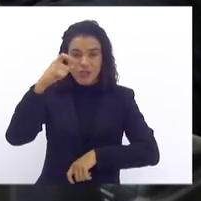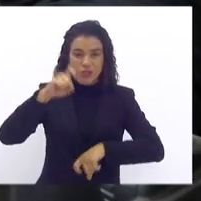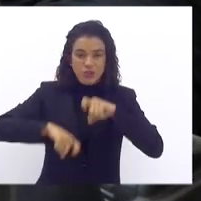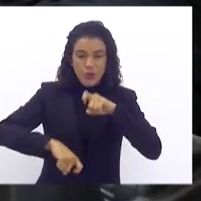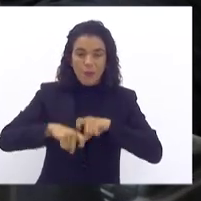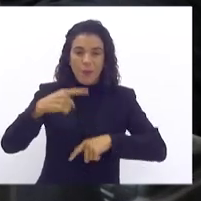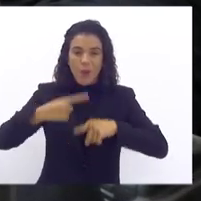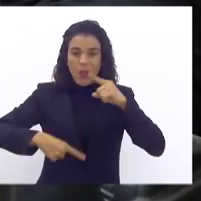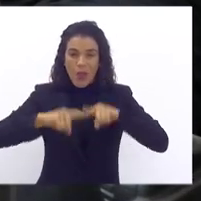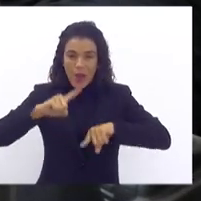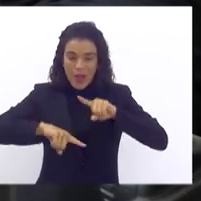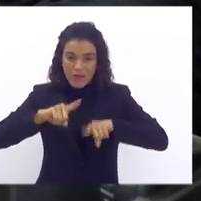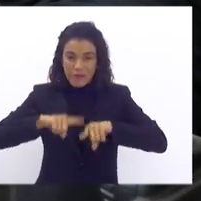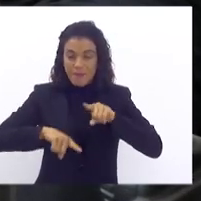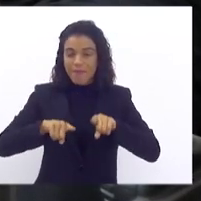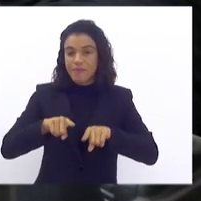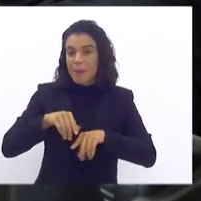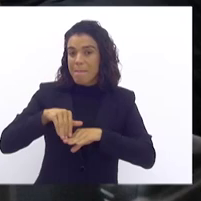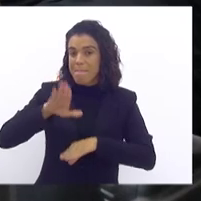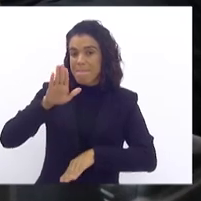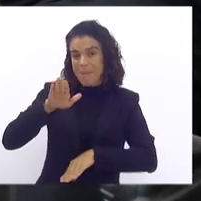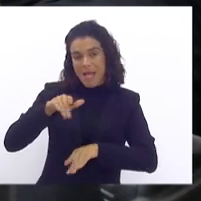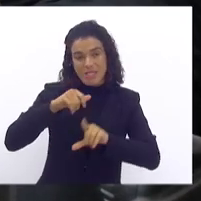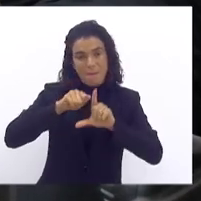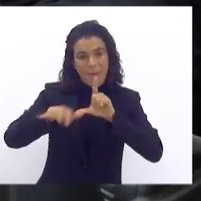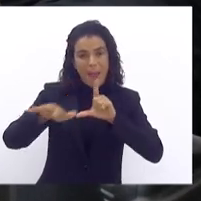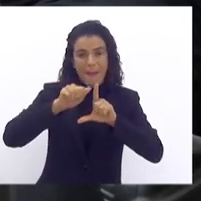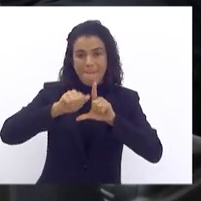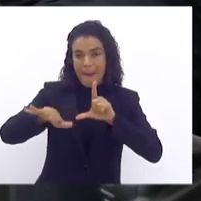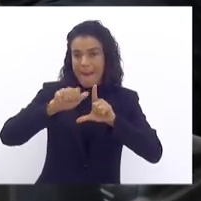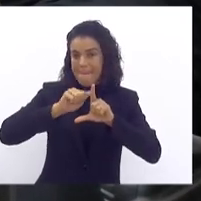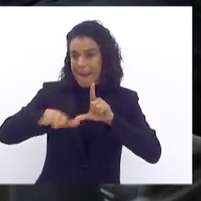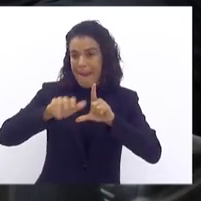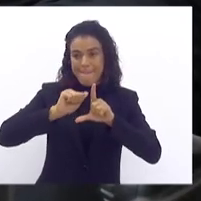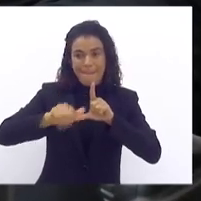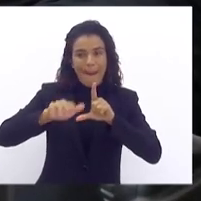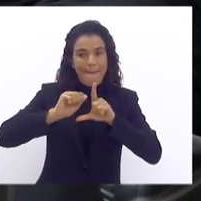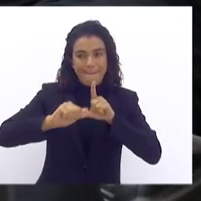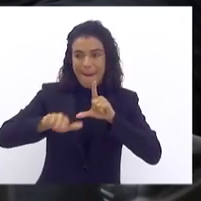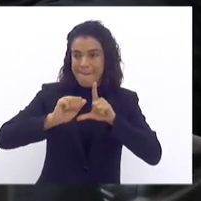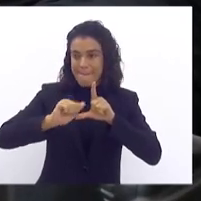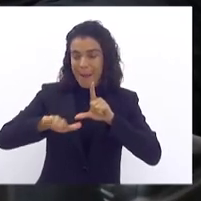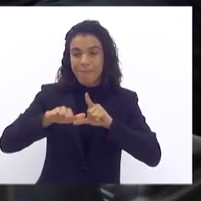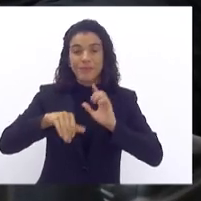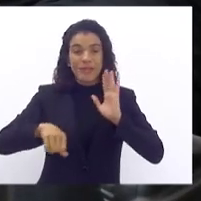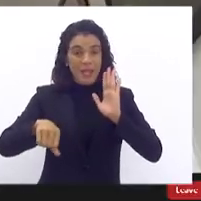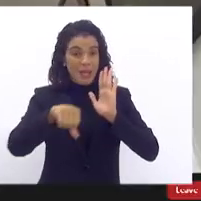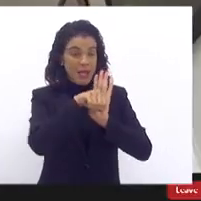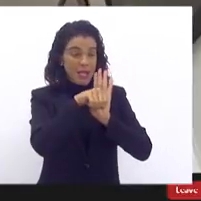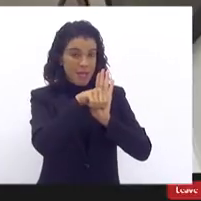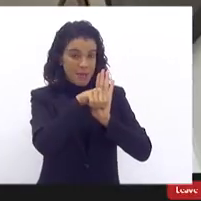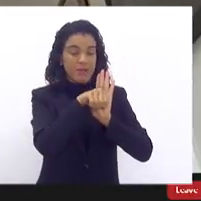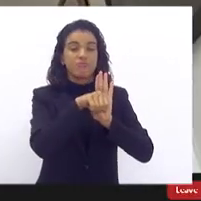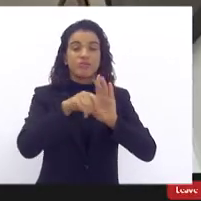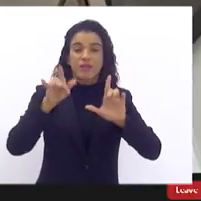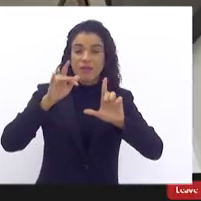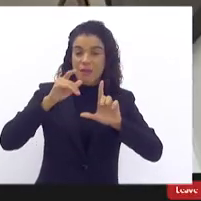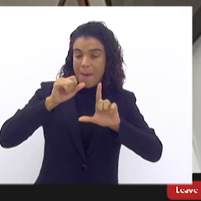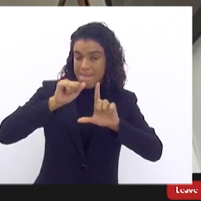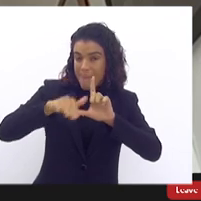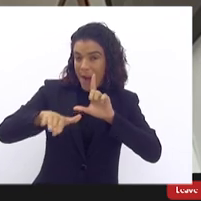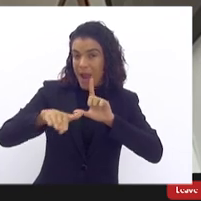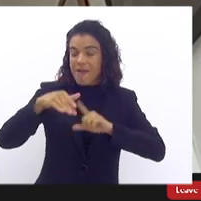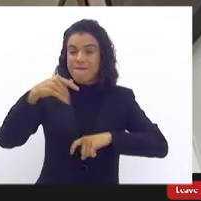pornografia, que é o crime que a gente tem mais distribuição aqui no Tribunal de Justiça, que é esse crime de divulgação de cena de